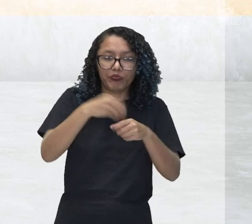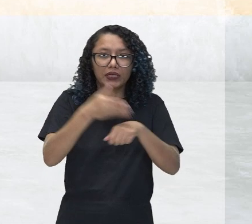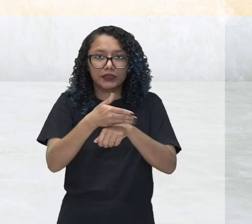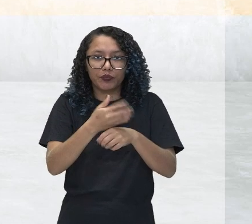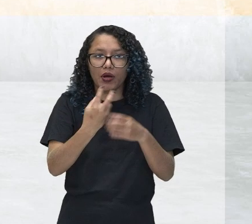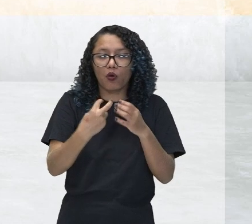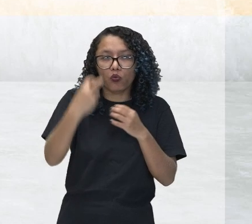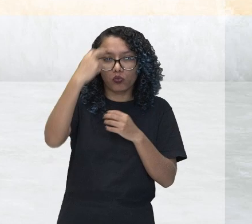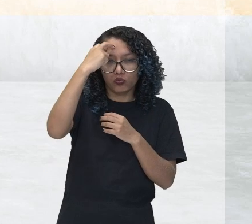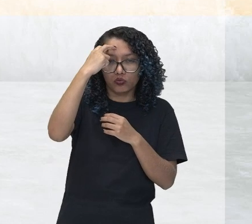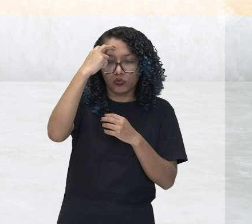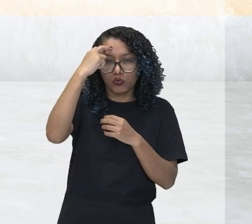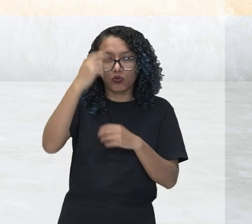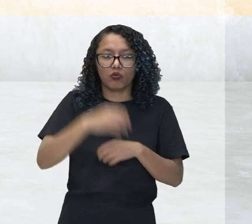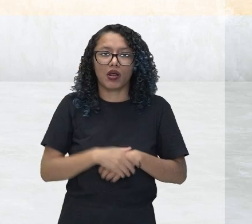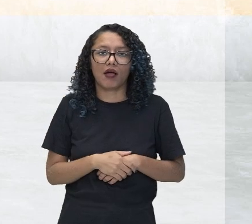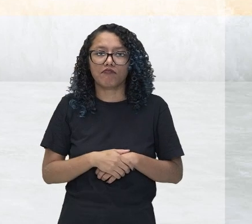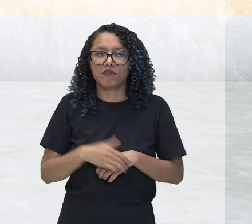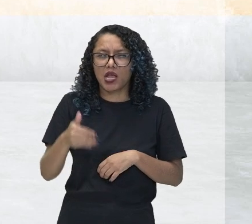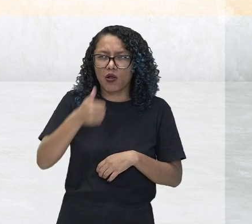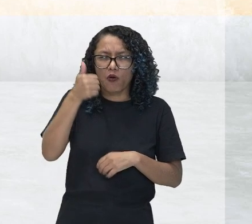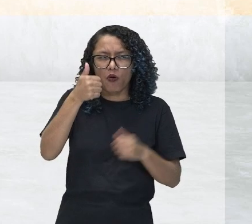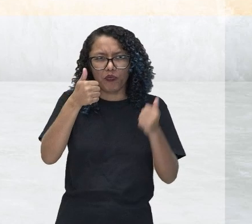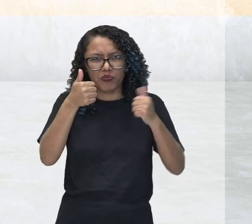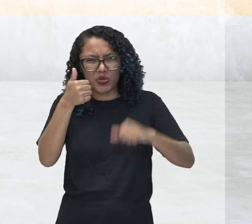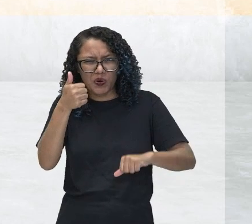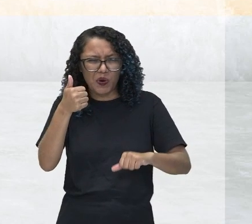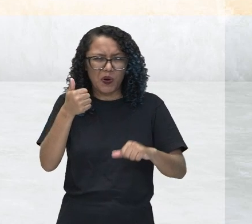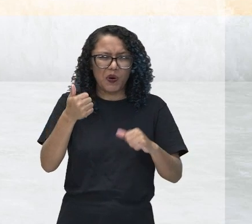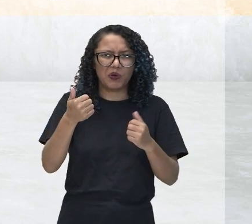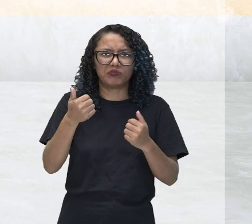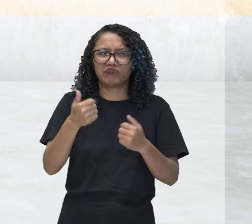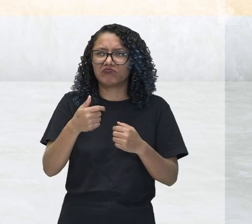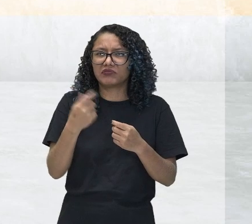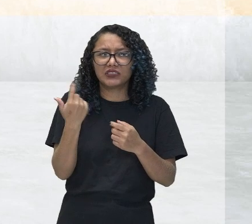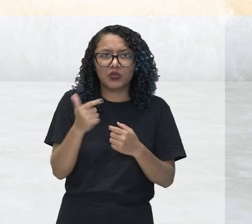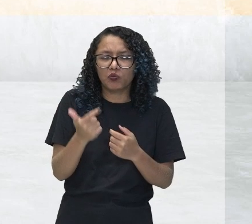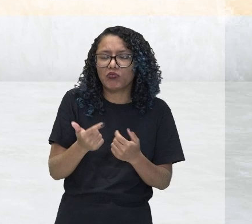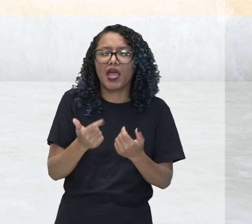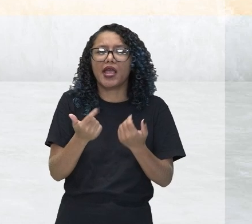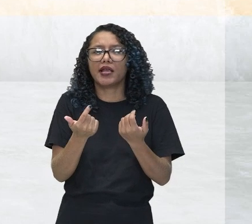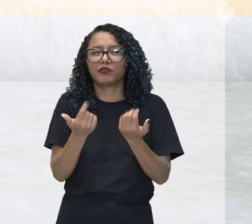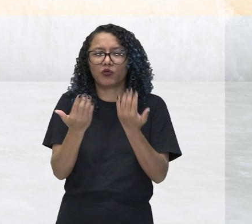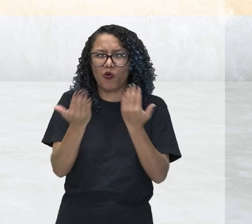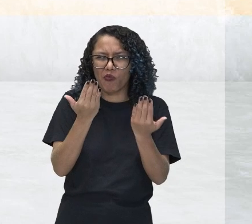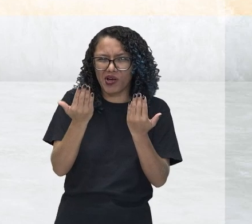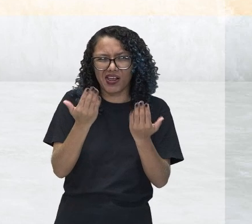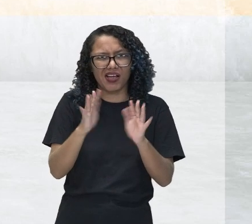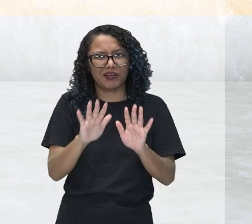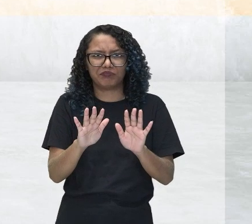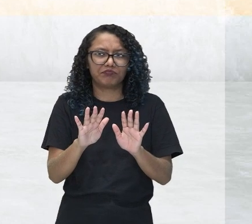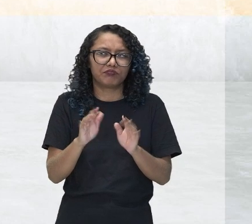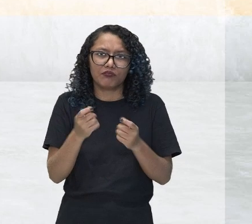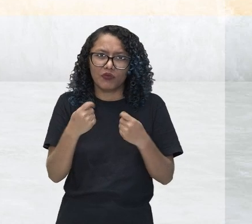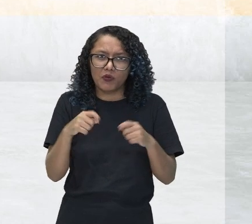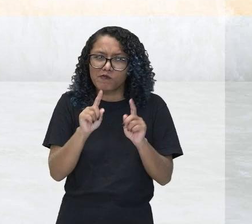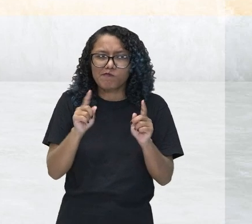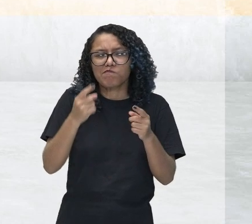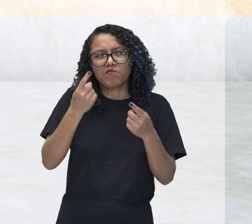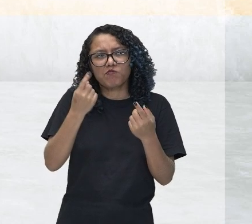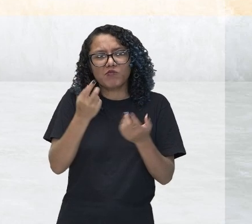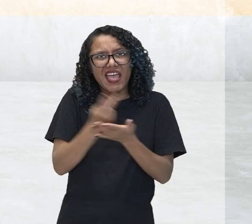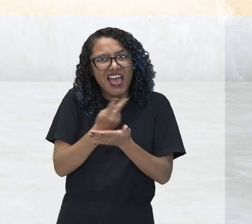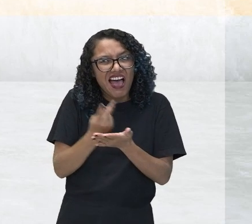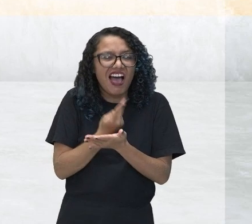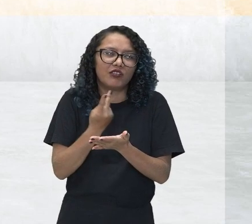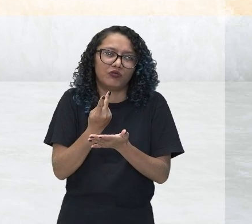comparativo. Todo comparativo ele é pequeno, ele é errôneo. Tá? ele